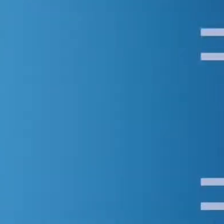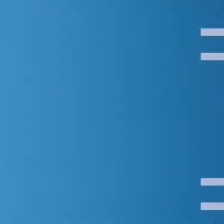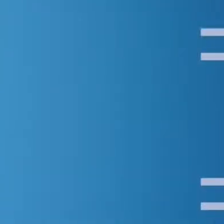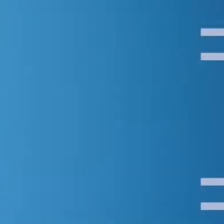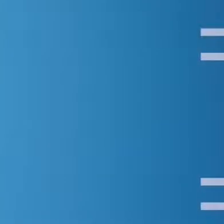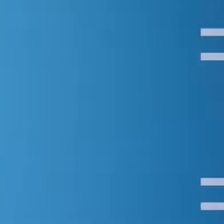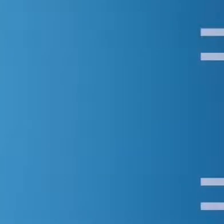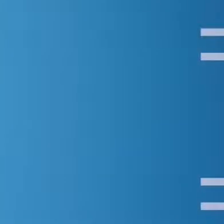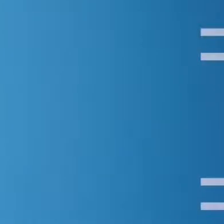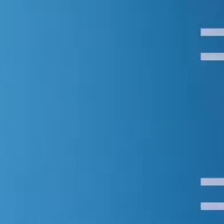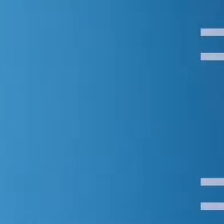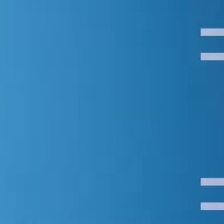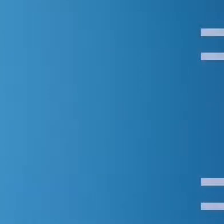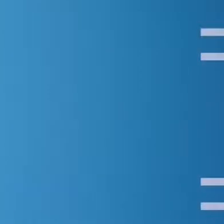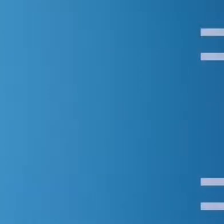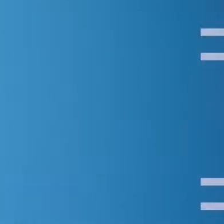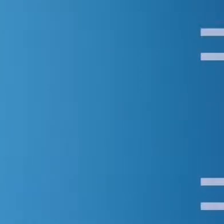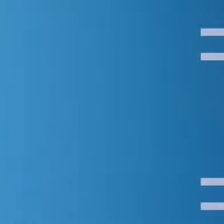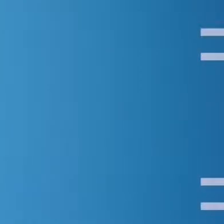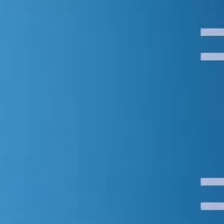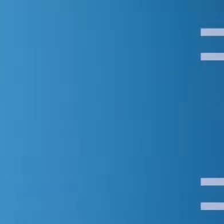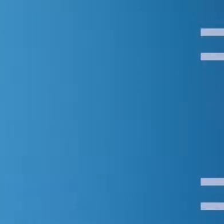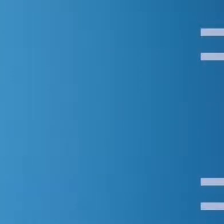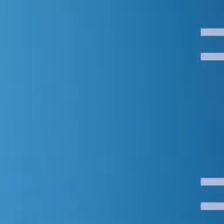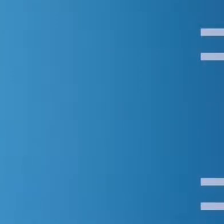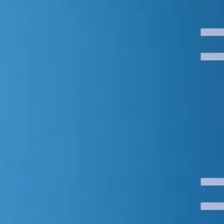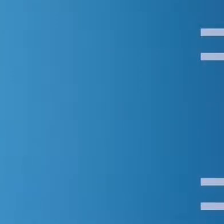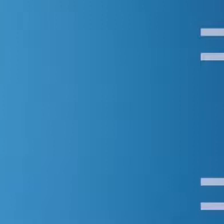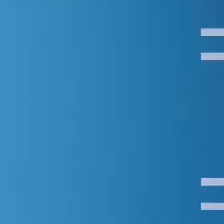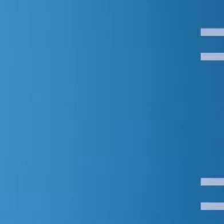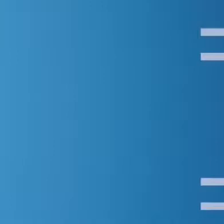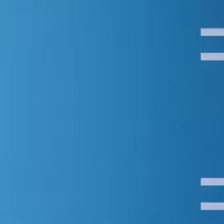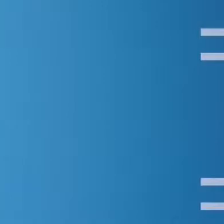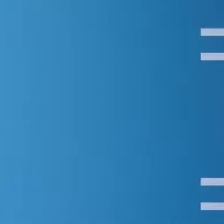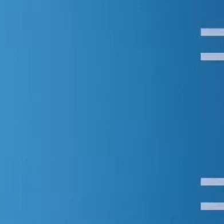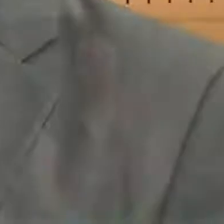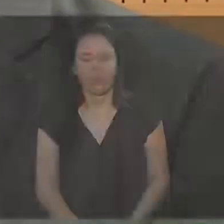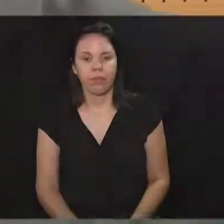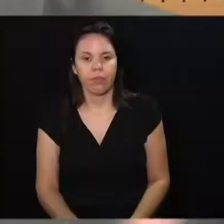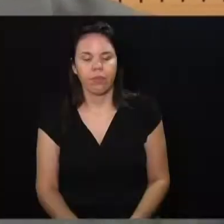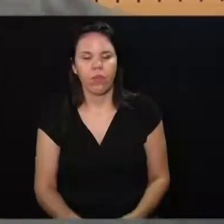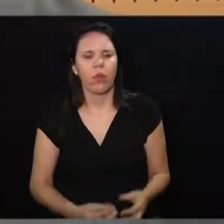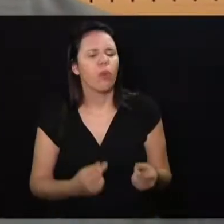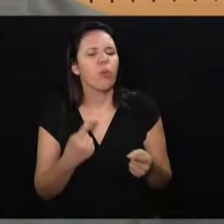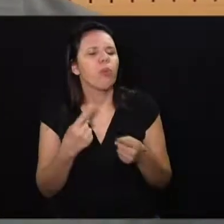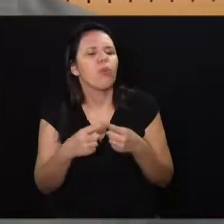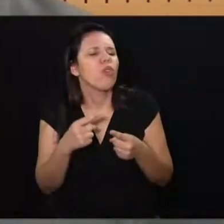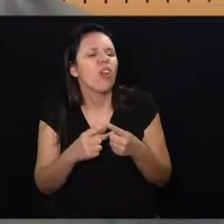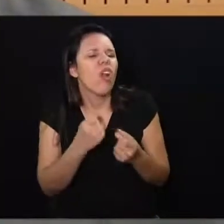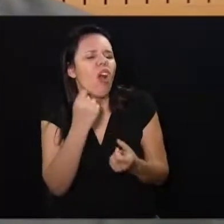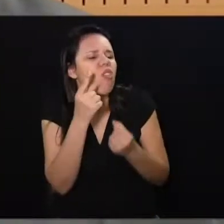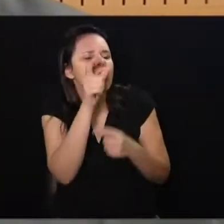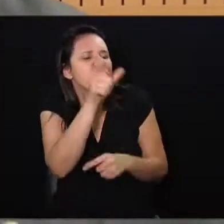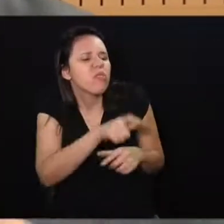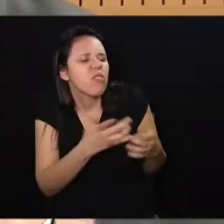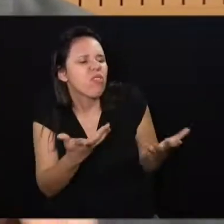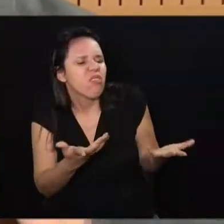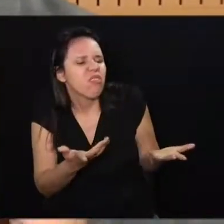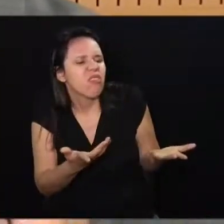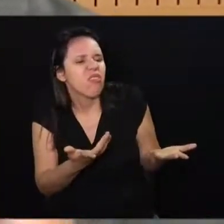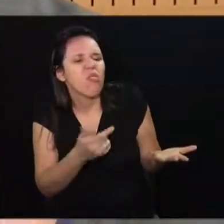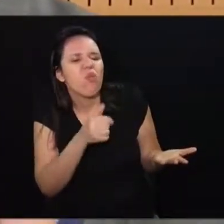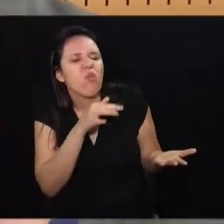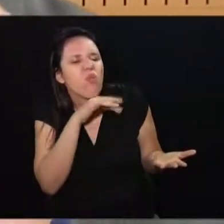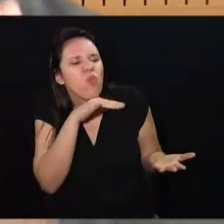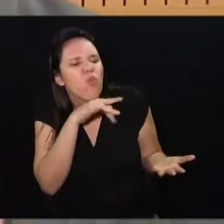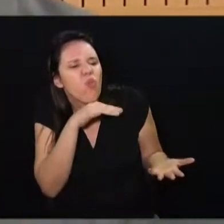Porque que algumas pessoas fracassam? Literalmente porque às vezes